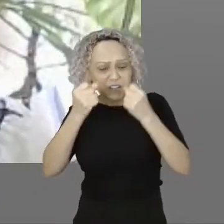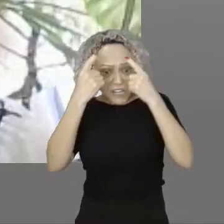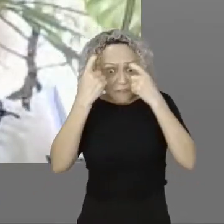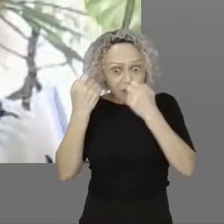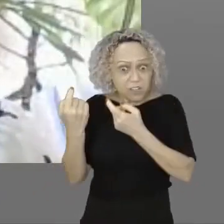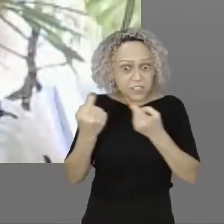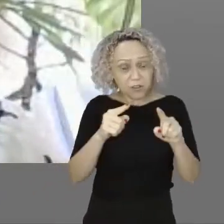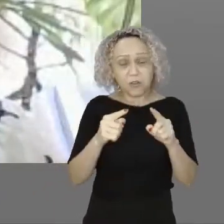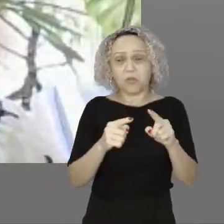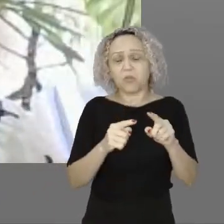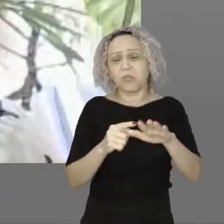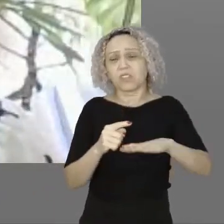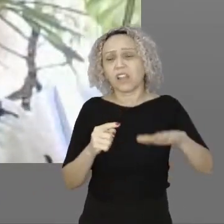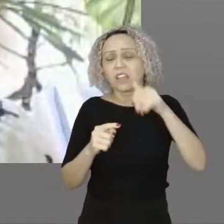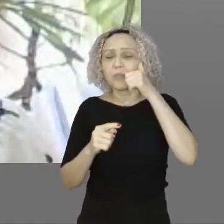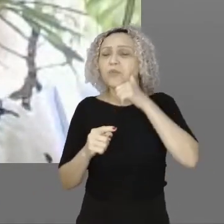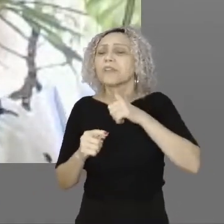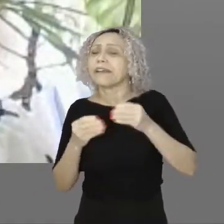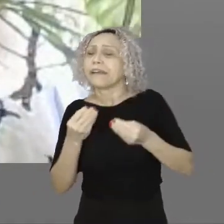inclusive